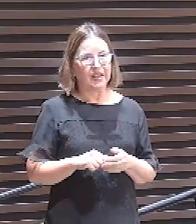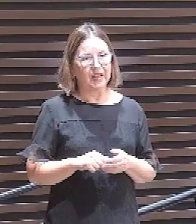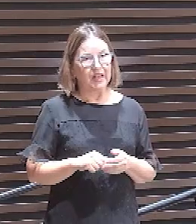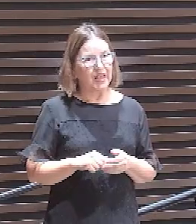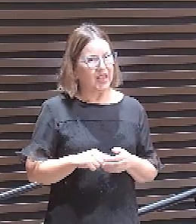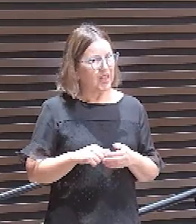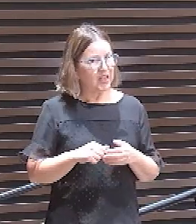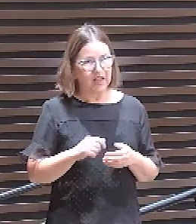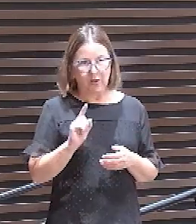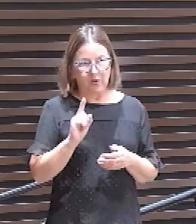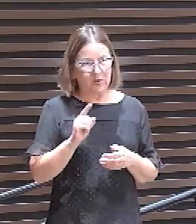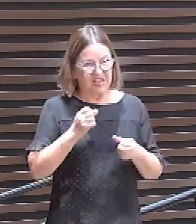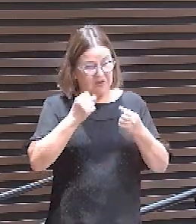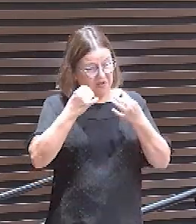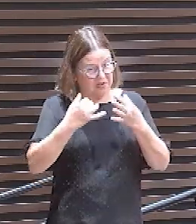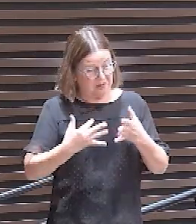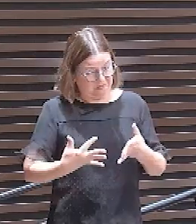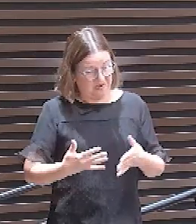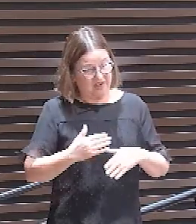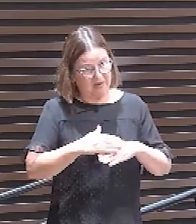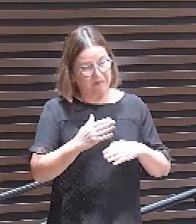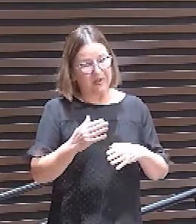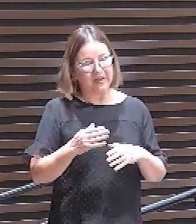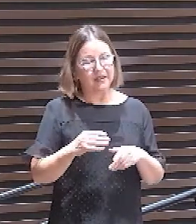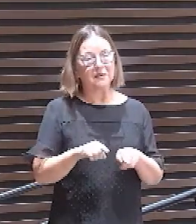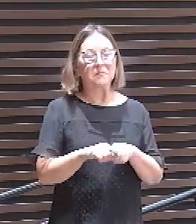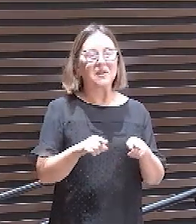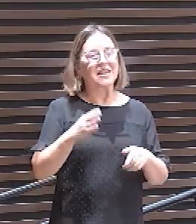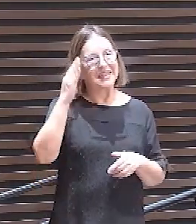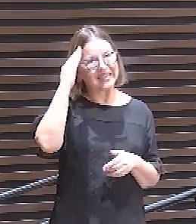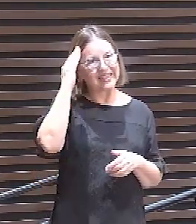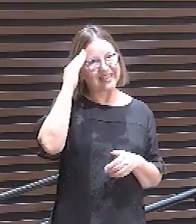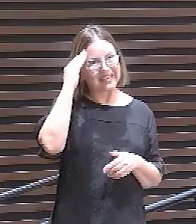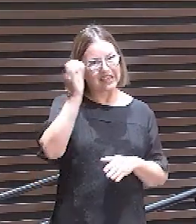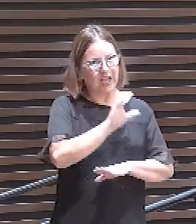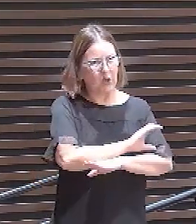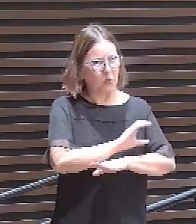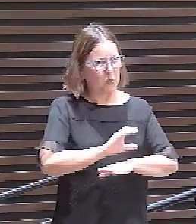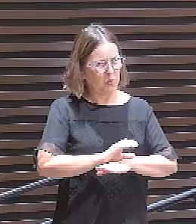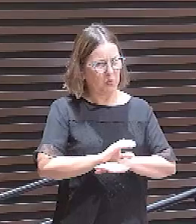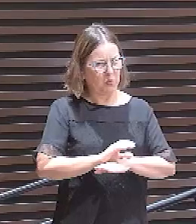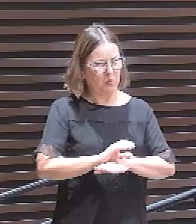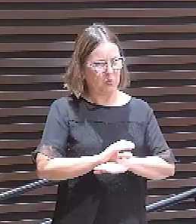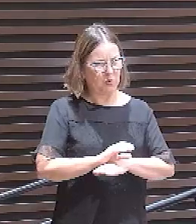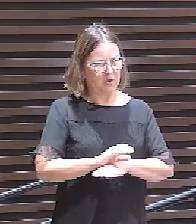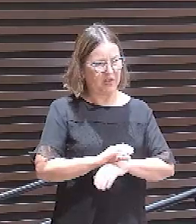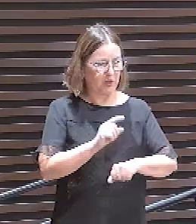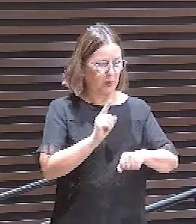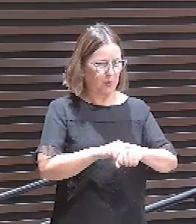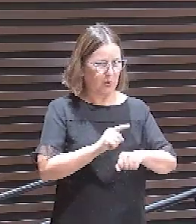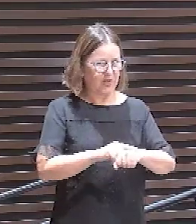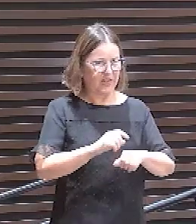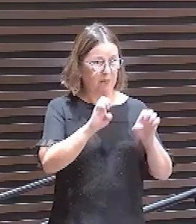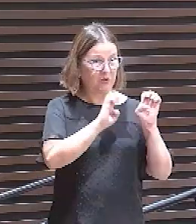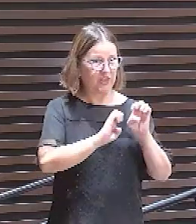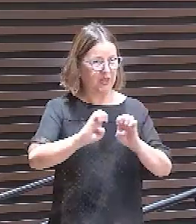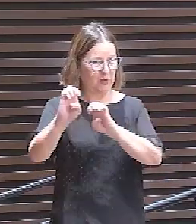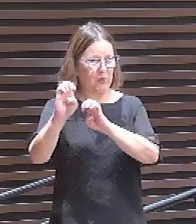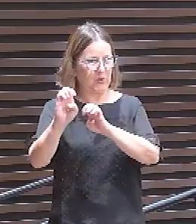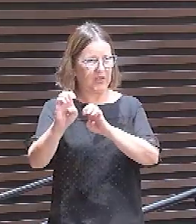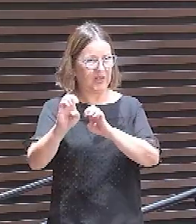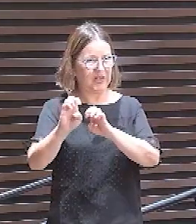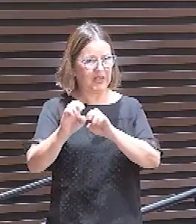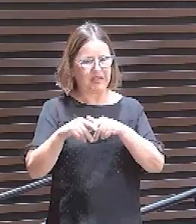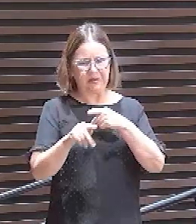que a cultura de Enoque era muito perversa. E ele teve